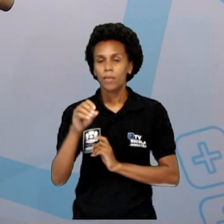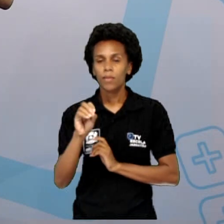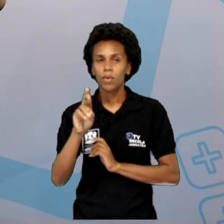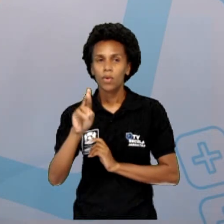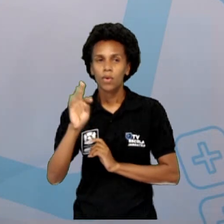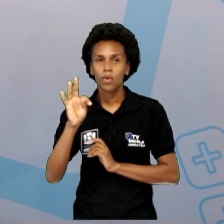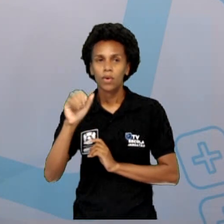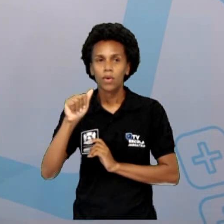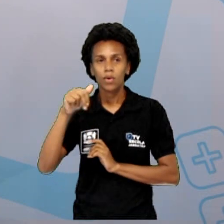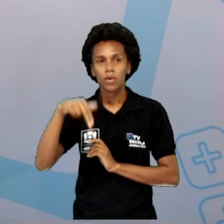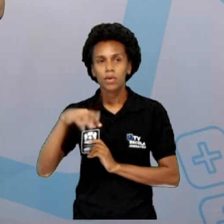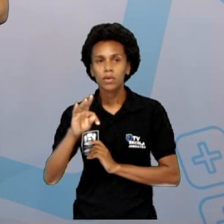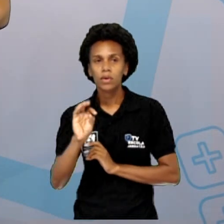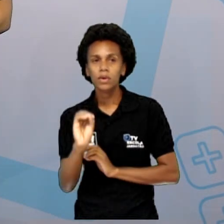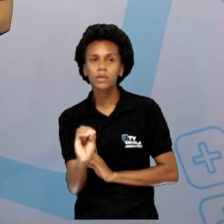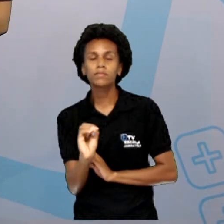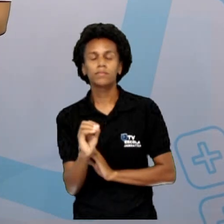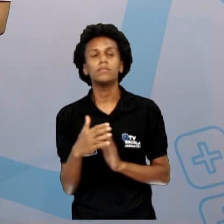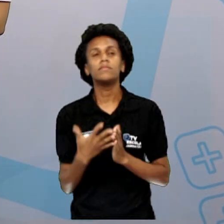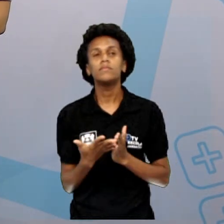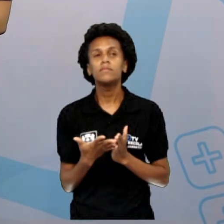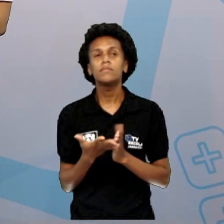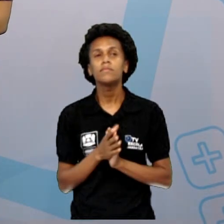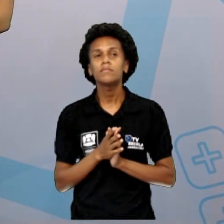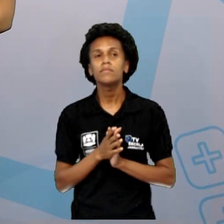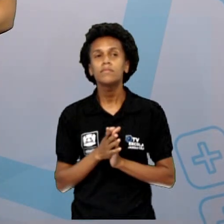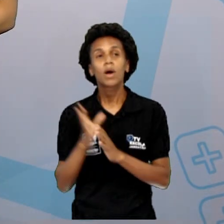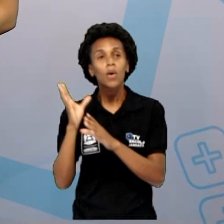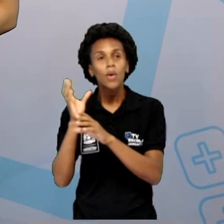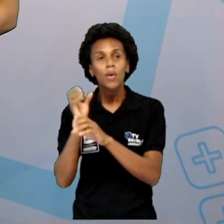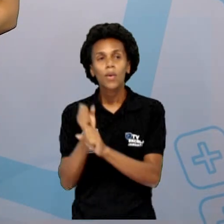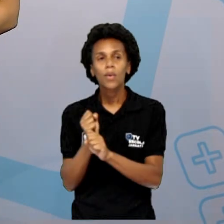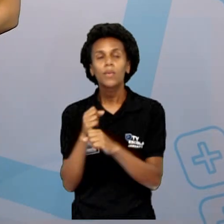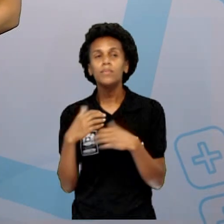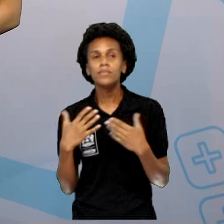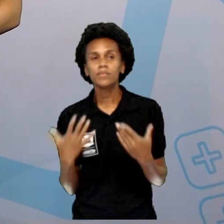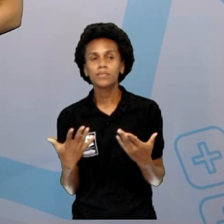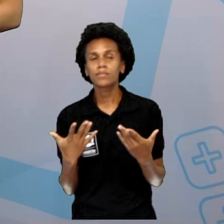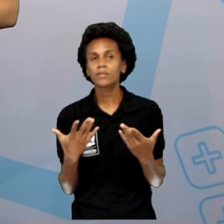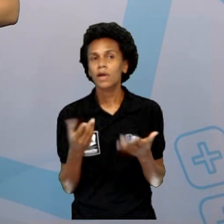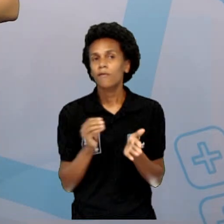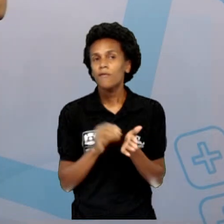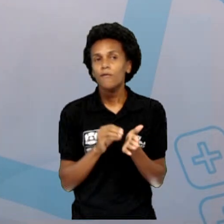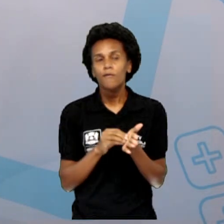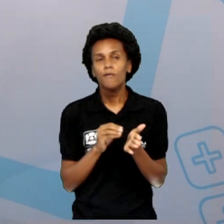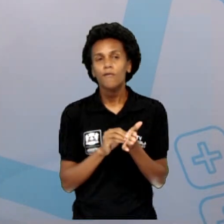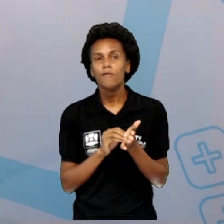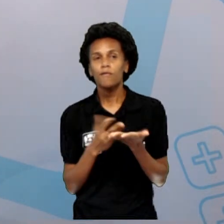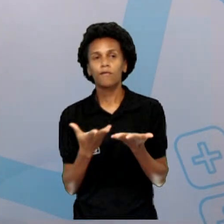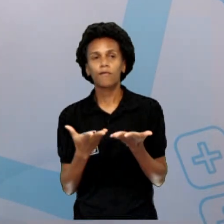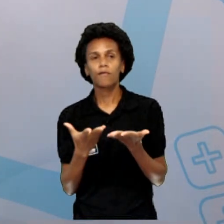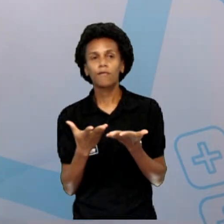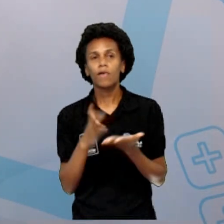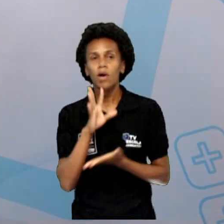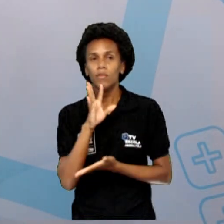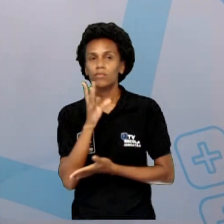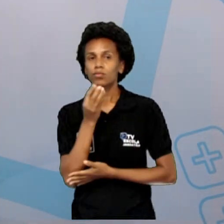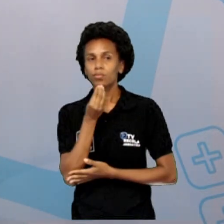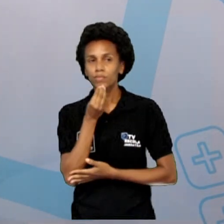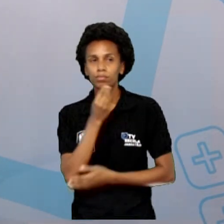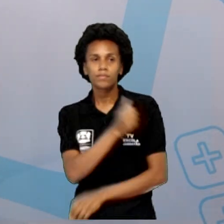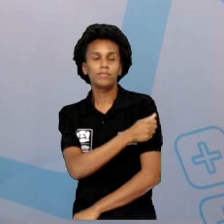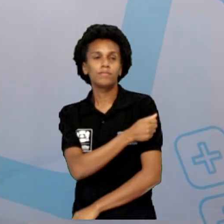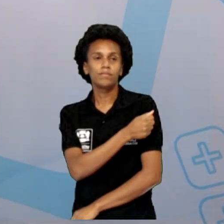parece ser o fruto da inoperância de alguns estudantes com relação ao conhecimento. O estudante não atinge e aí por isso eles acabam gerando